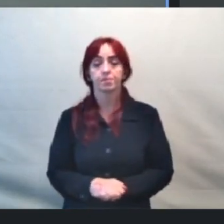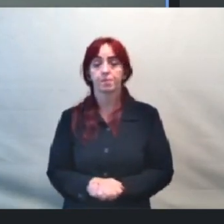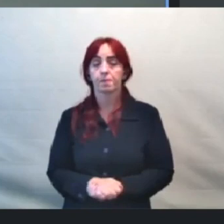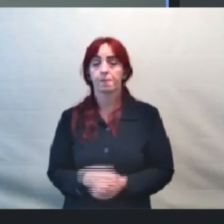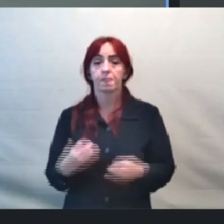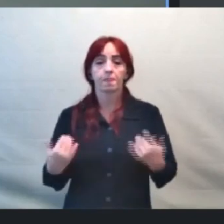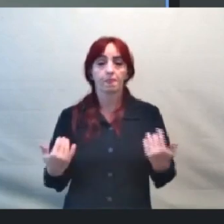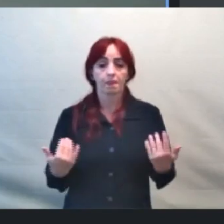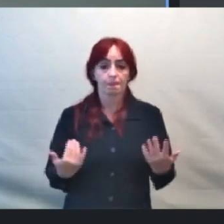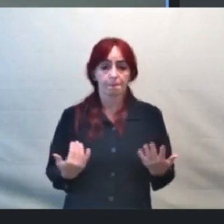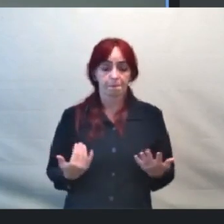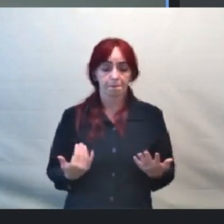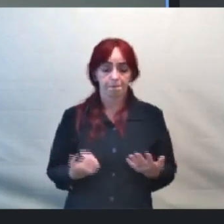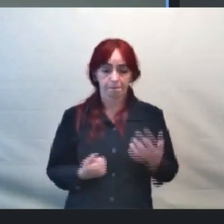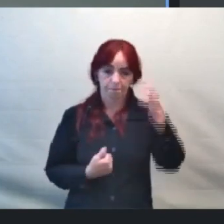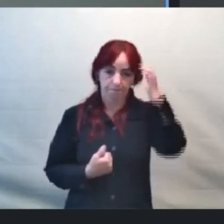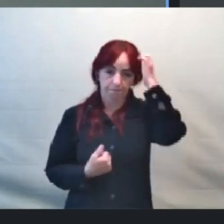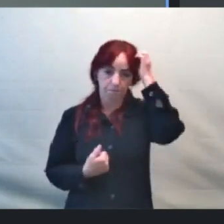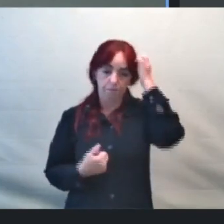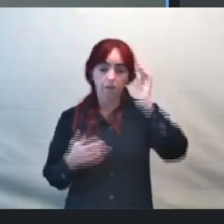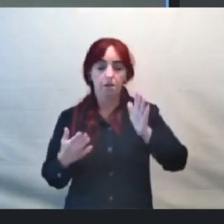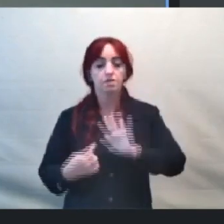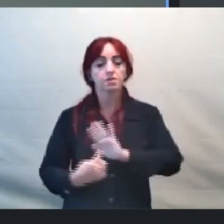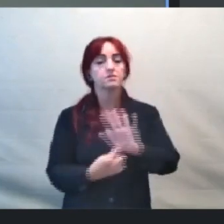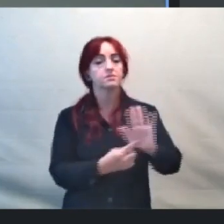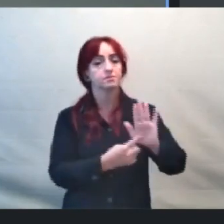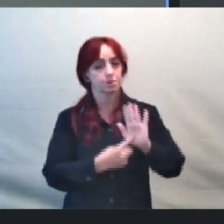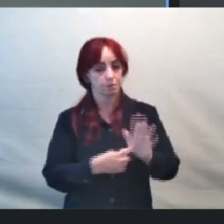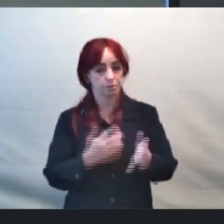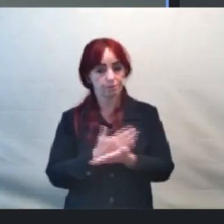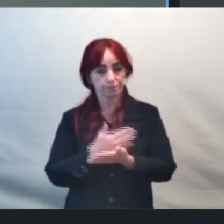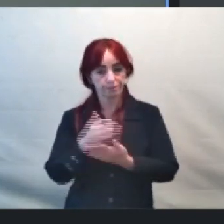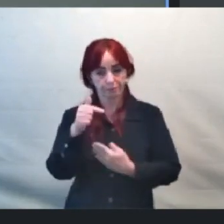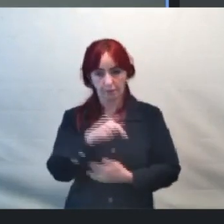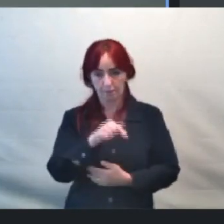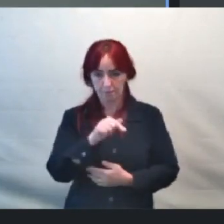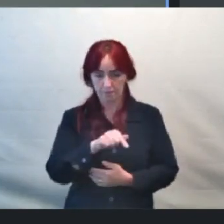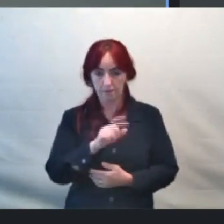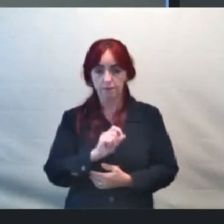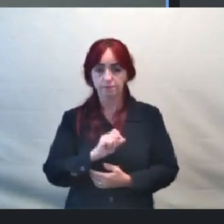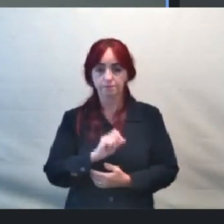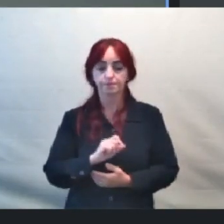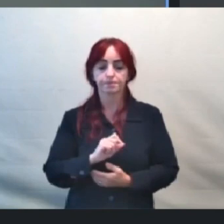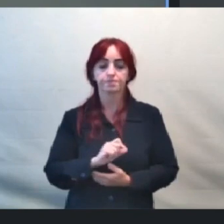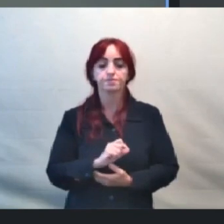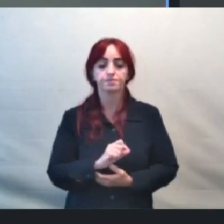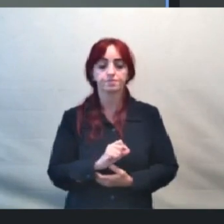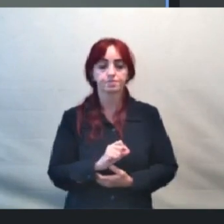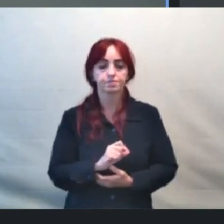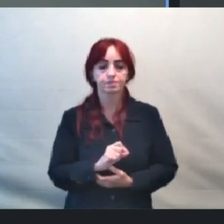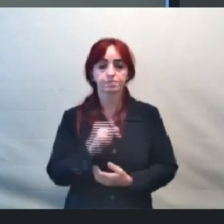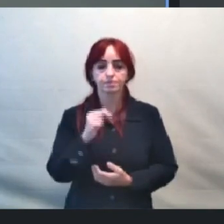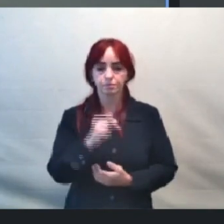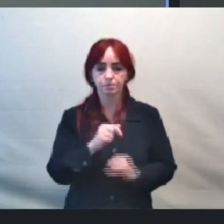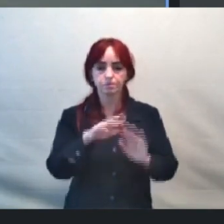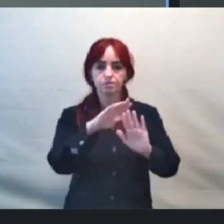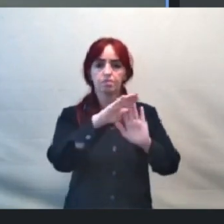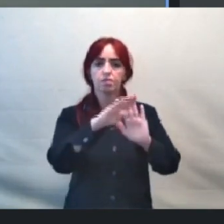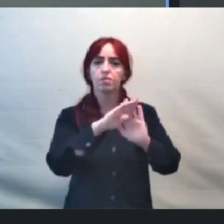Só uma parte da apresentação que eu fiz, então vou começar por ela, que se traz para frente. Só colocar o dado que ela